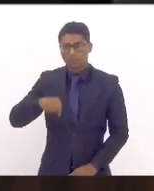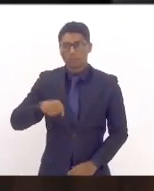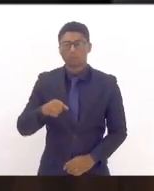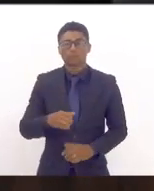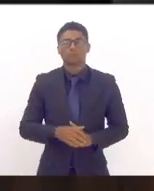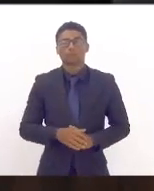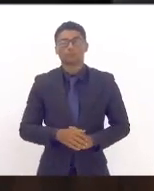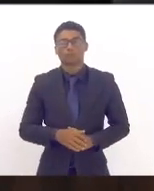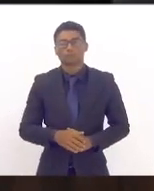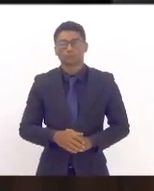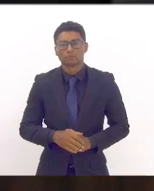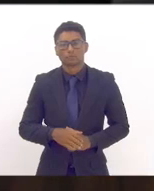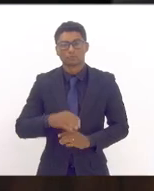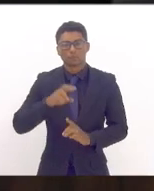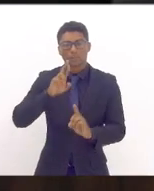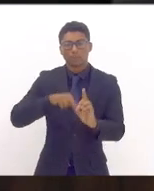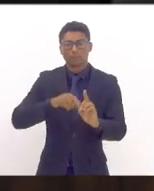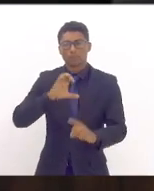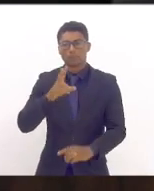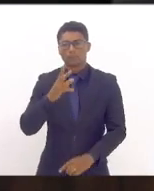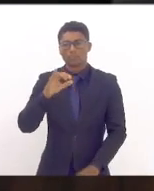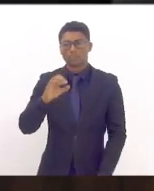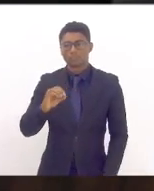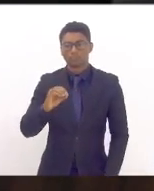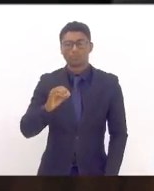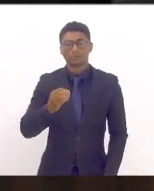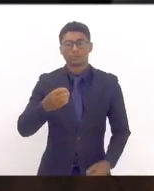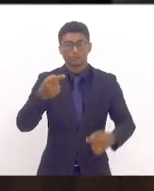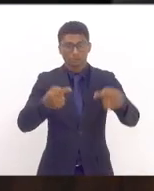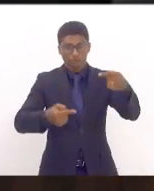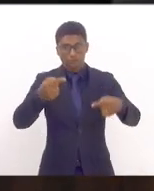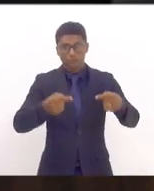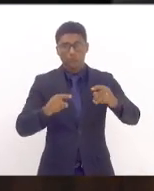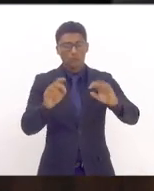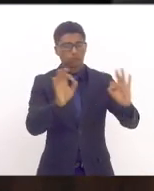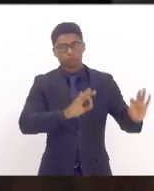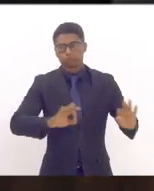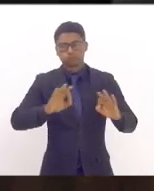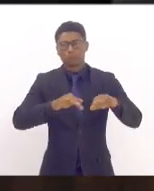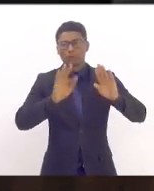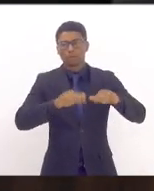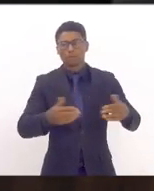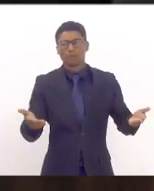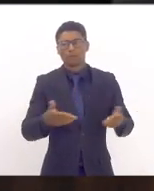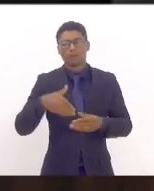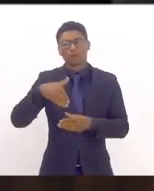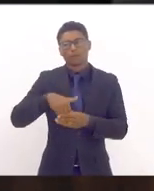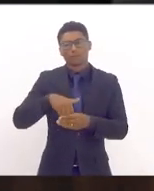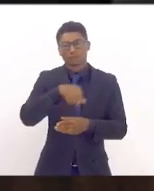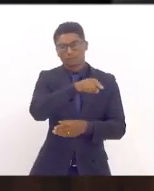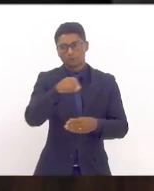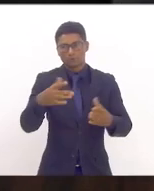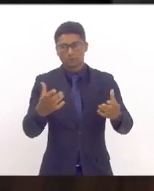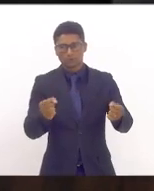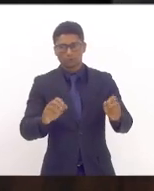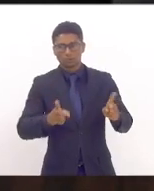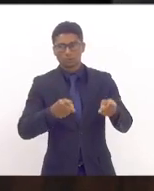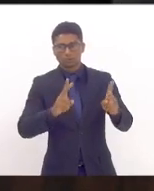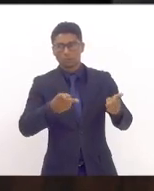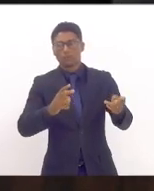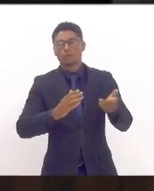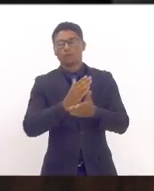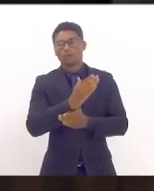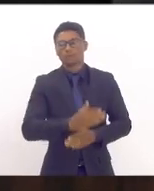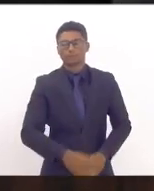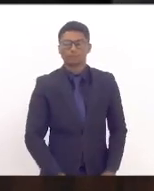Deputado Chico Machado em discussão em votação senhores que aprovam permaneça